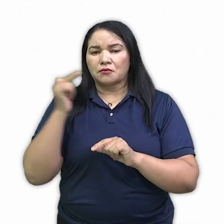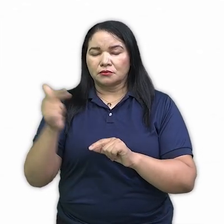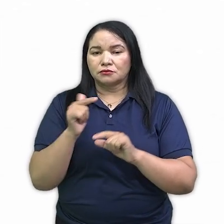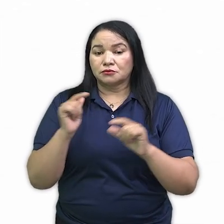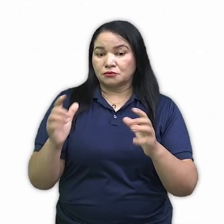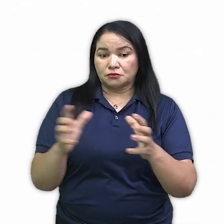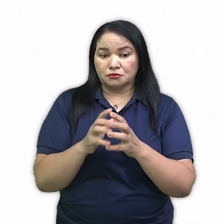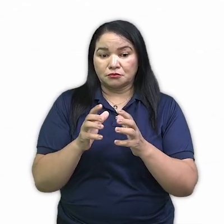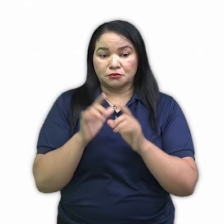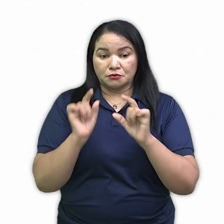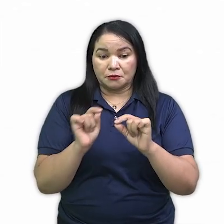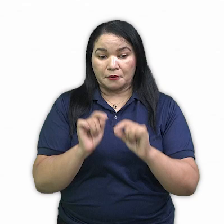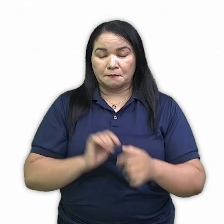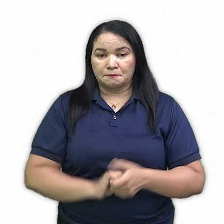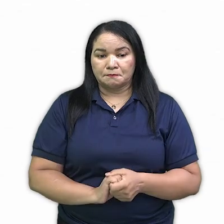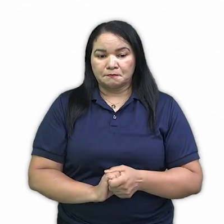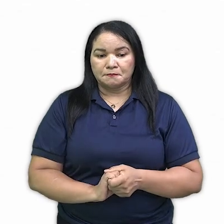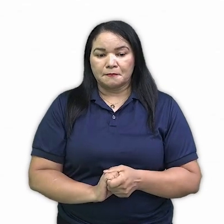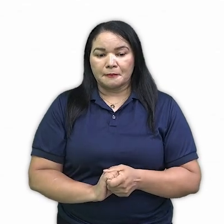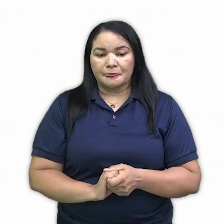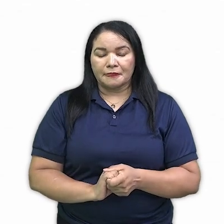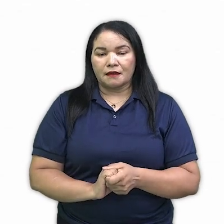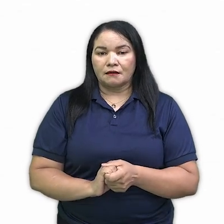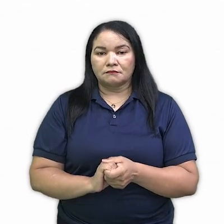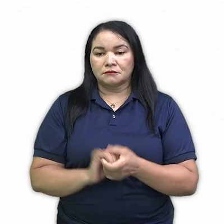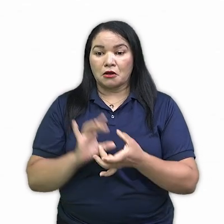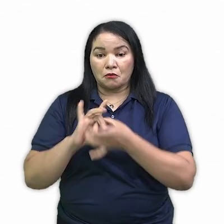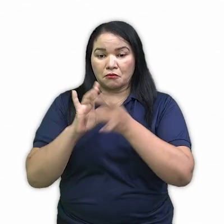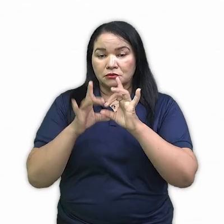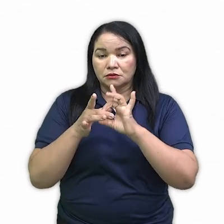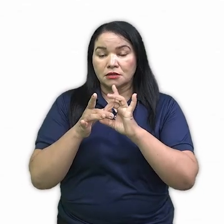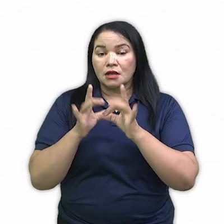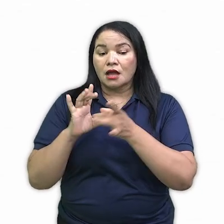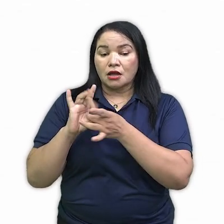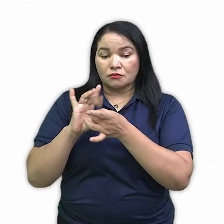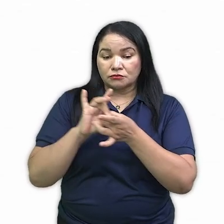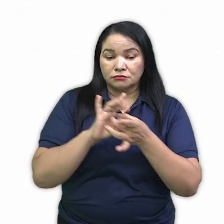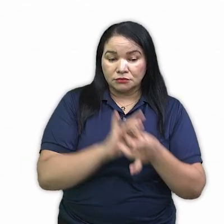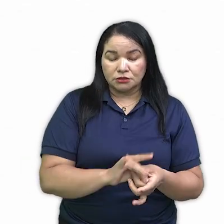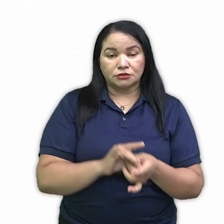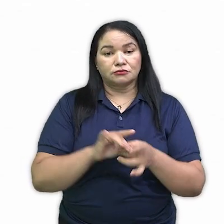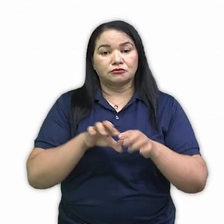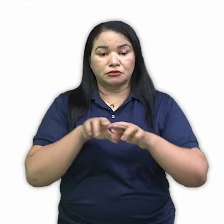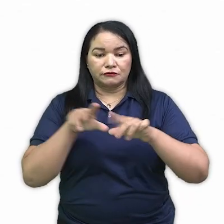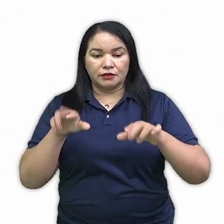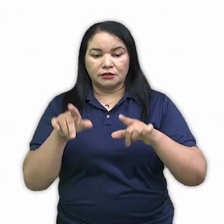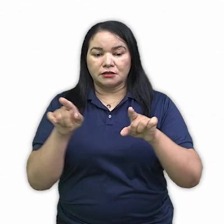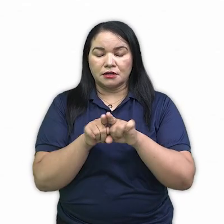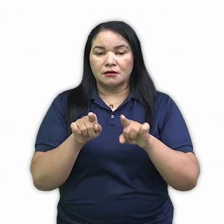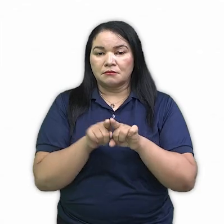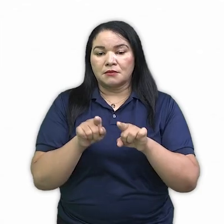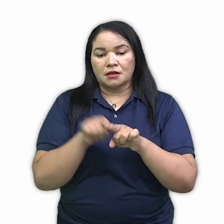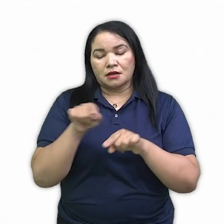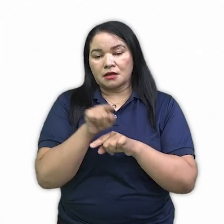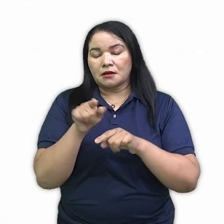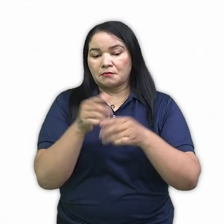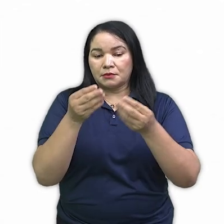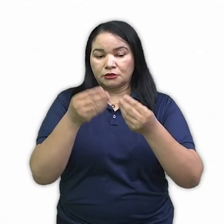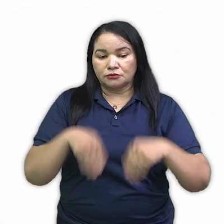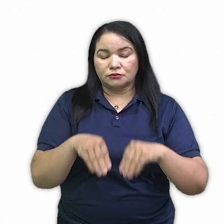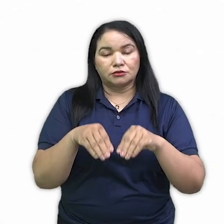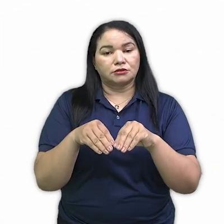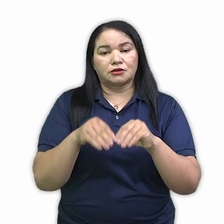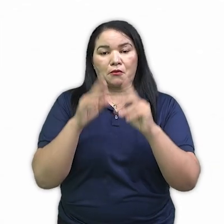por outras instâncias que operam em diferentes contextos, em diferentes formas de